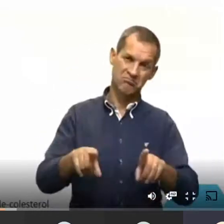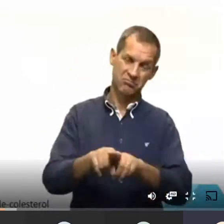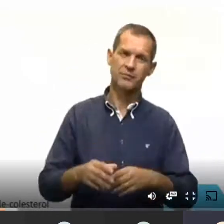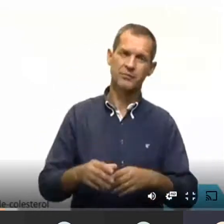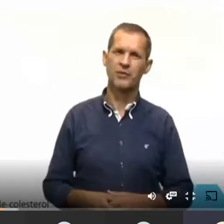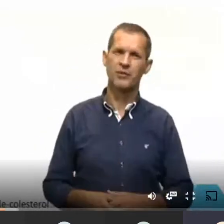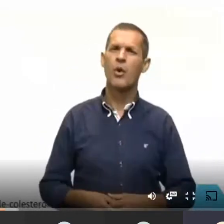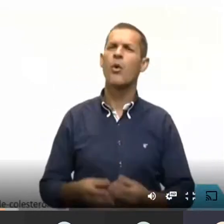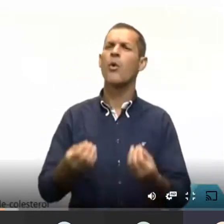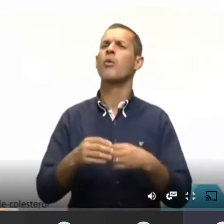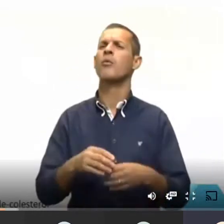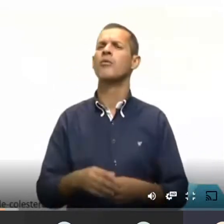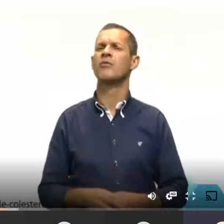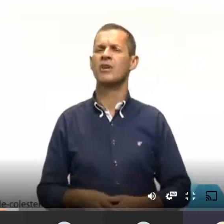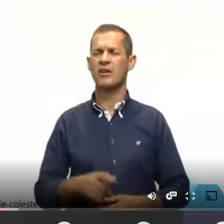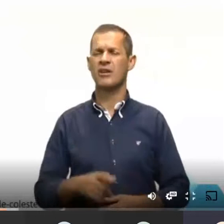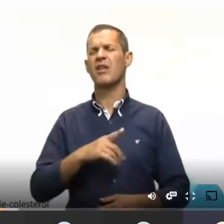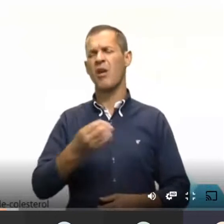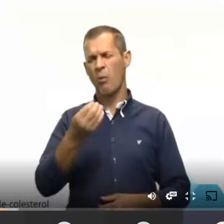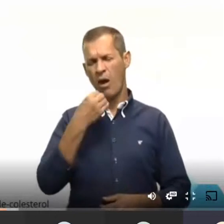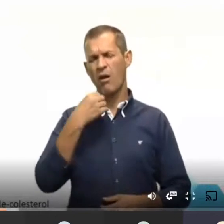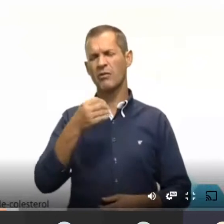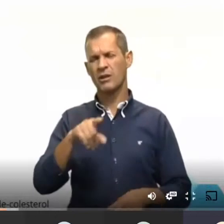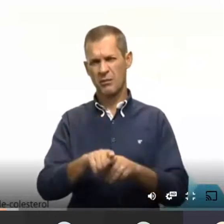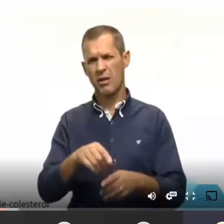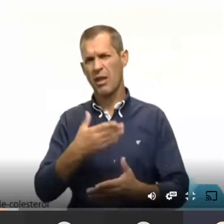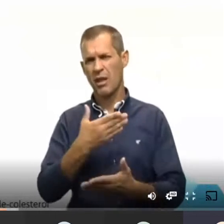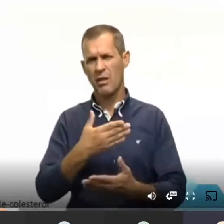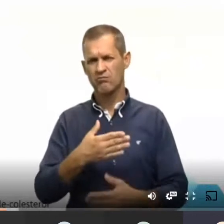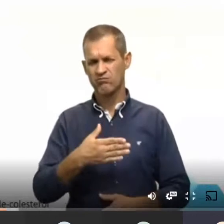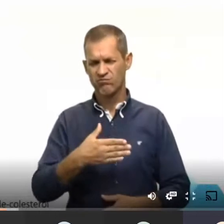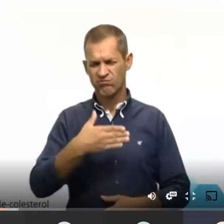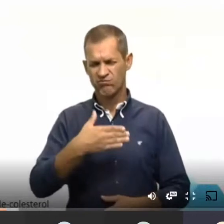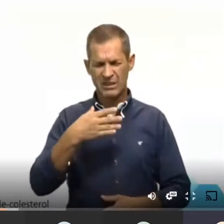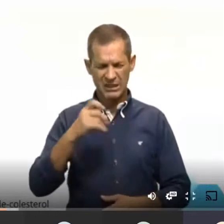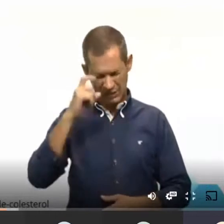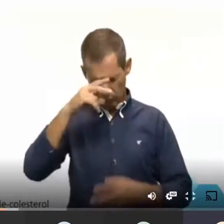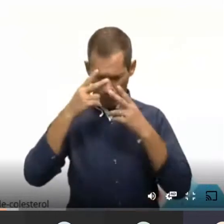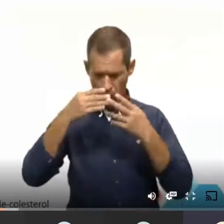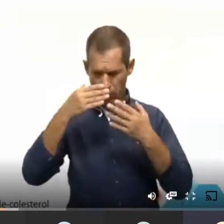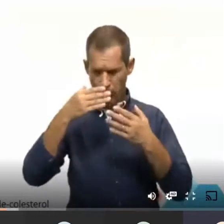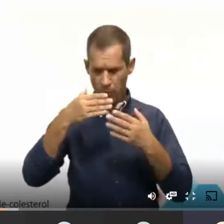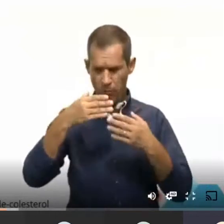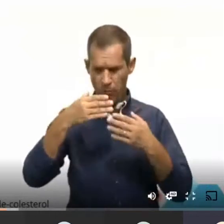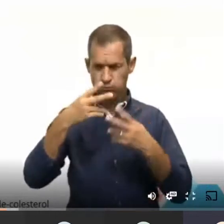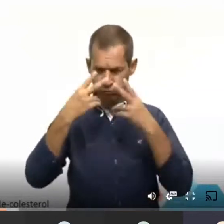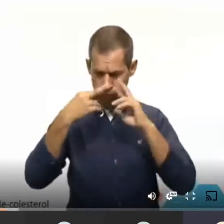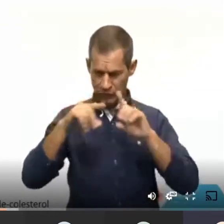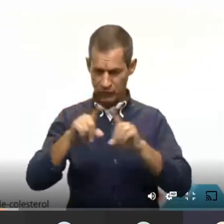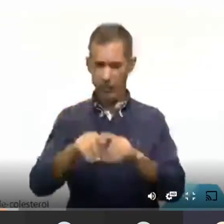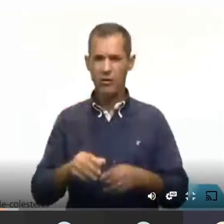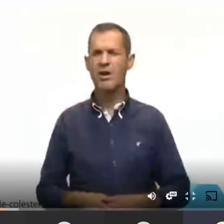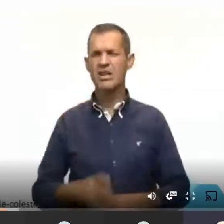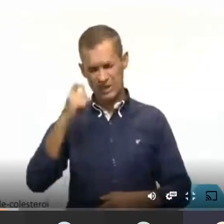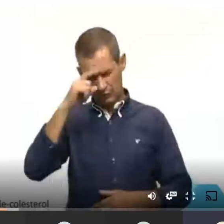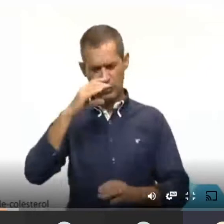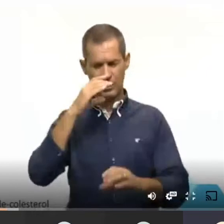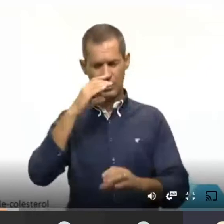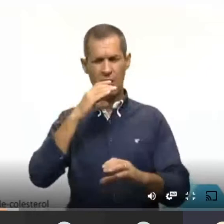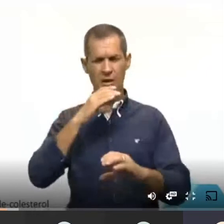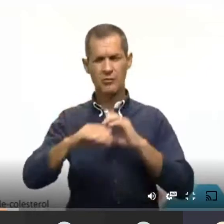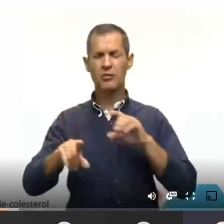mas também como vai levar a fraqueza, vai levar a perda de visão, distúrbios de comunicação. Isso tudo vocês